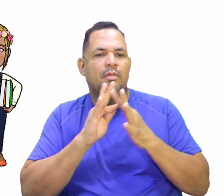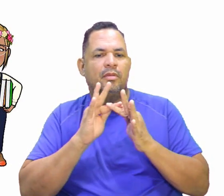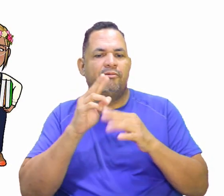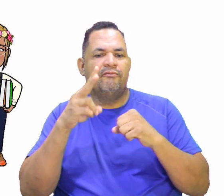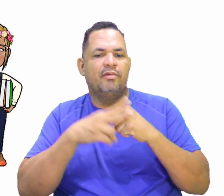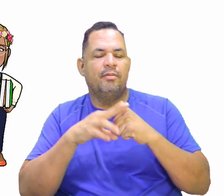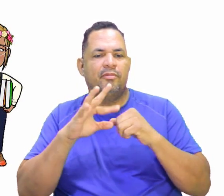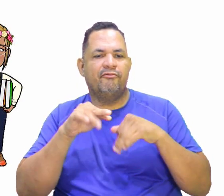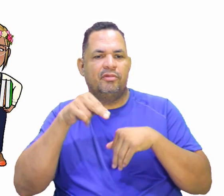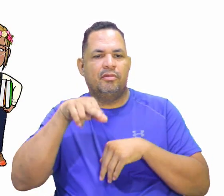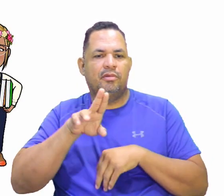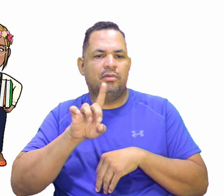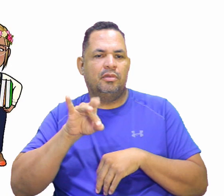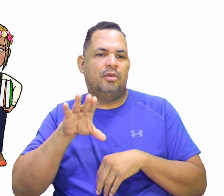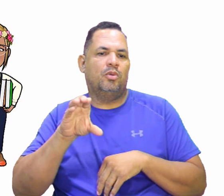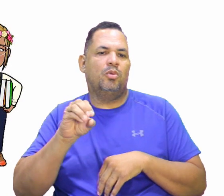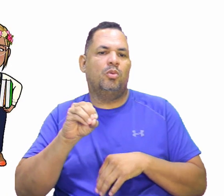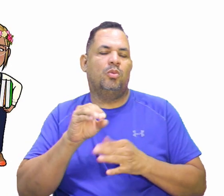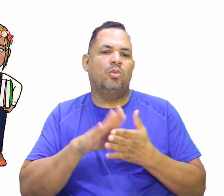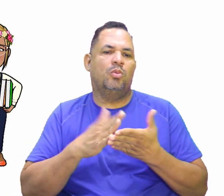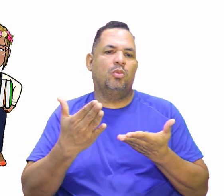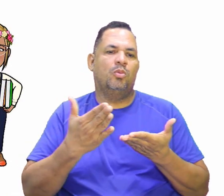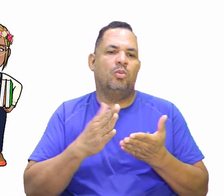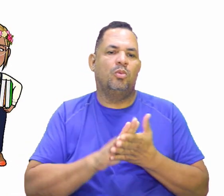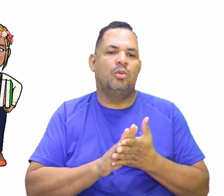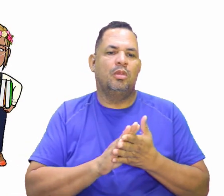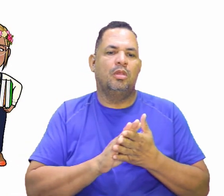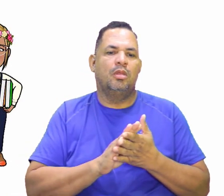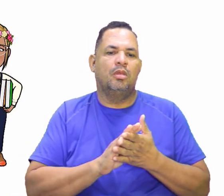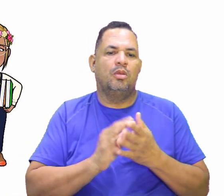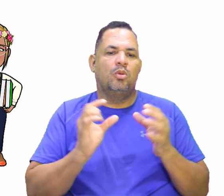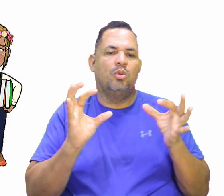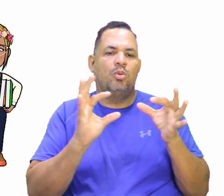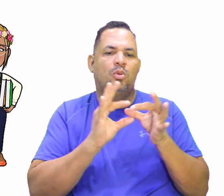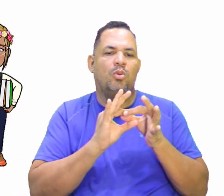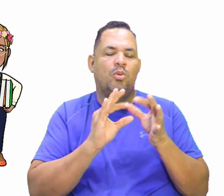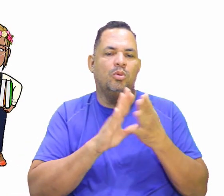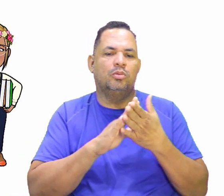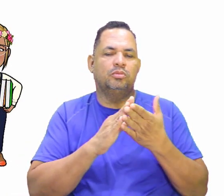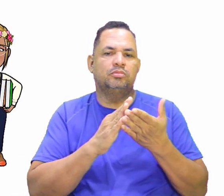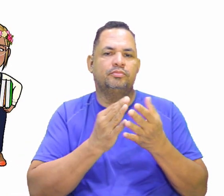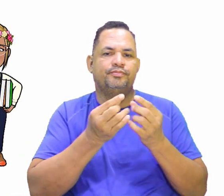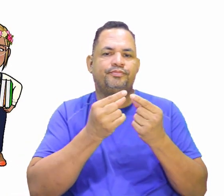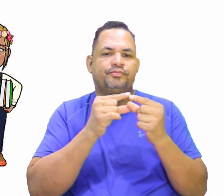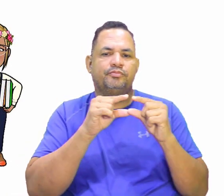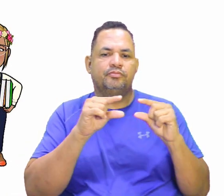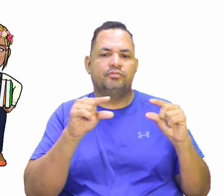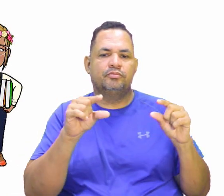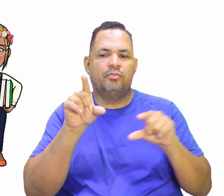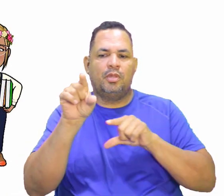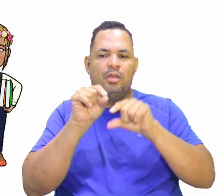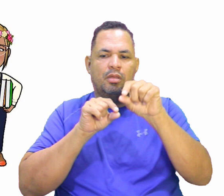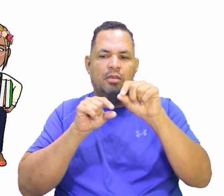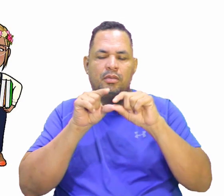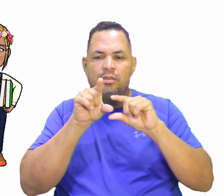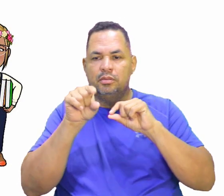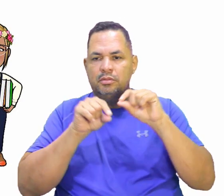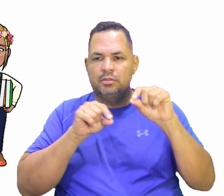atrativas, que pode ser advérbio, pronome, conjunção subordinativa. Nas orações